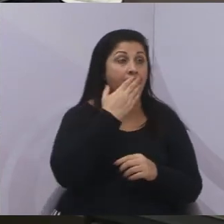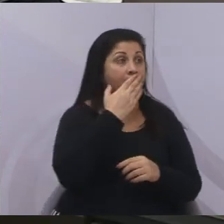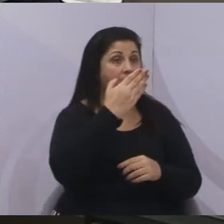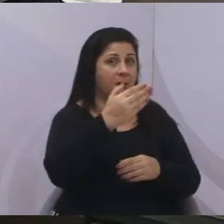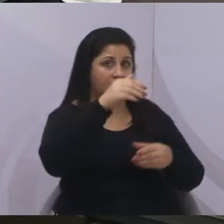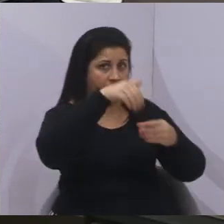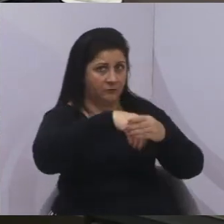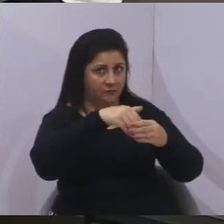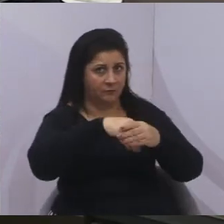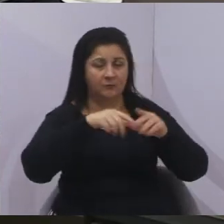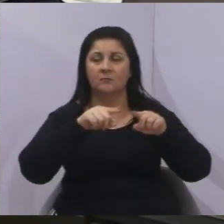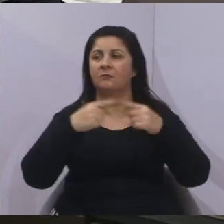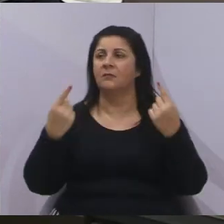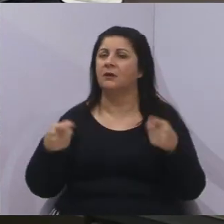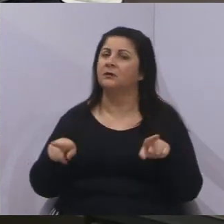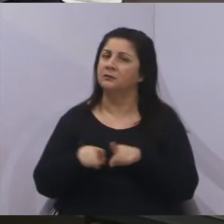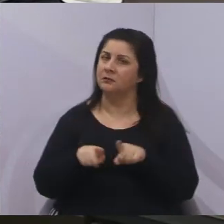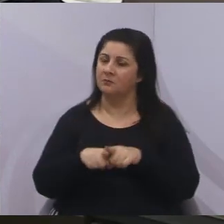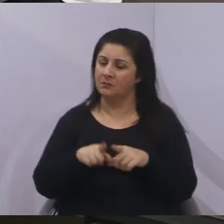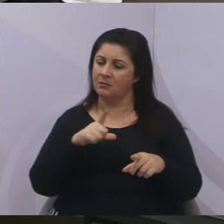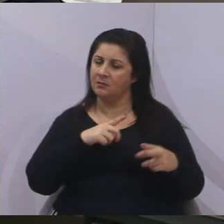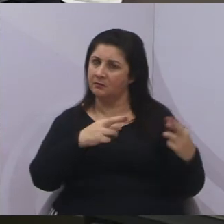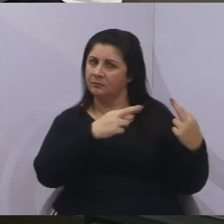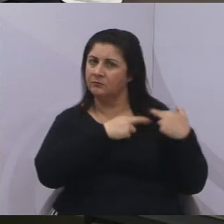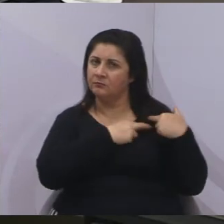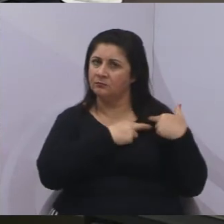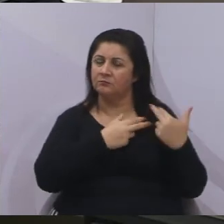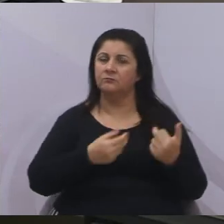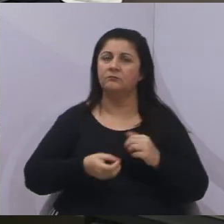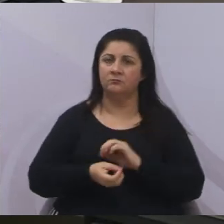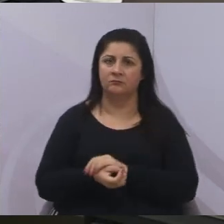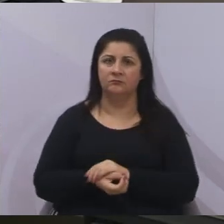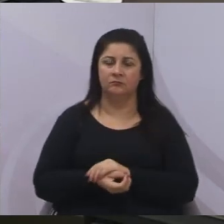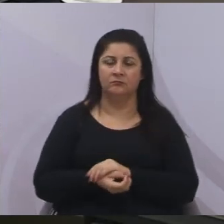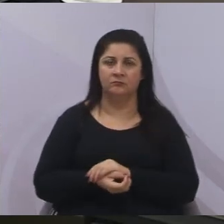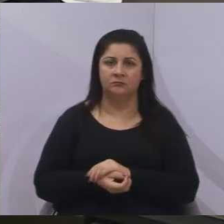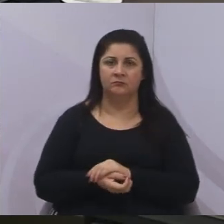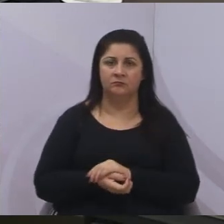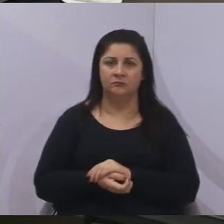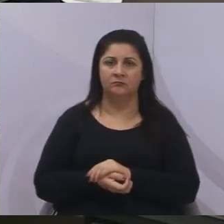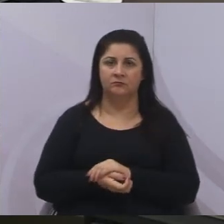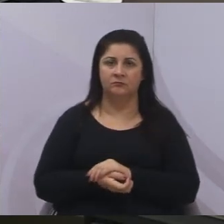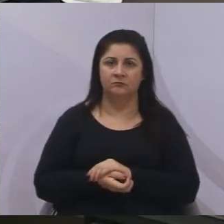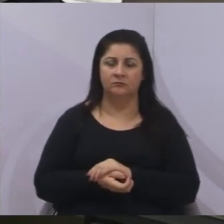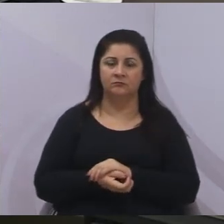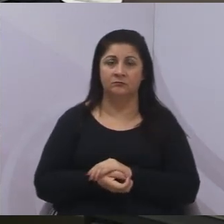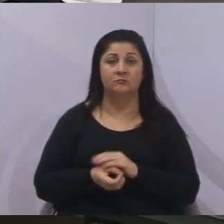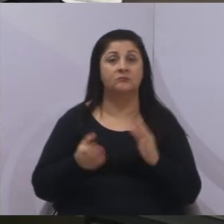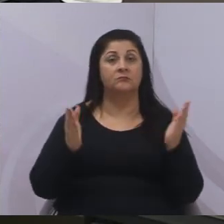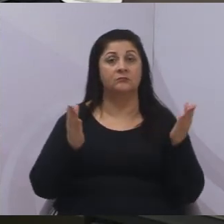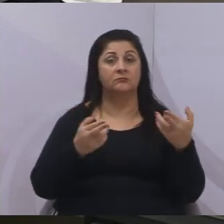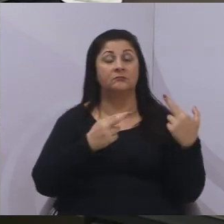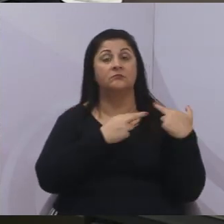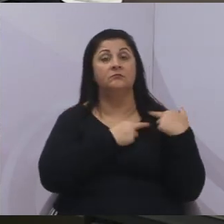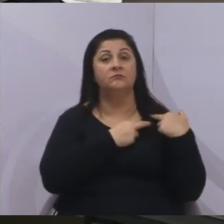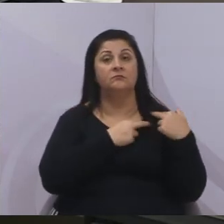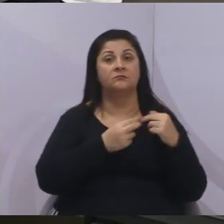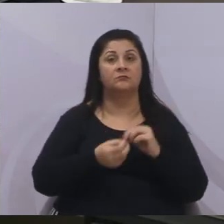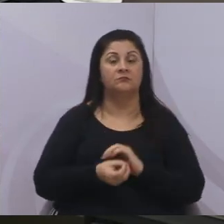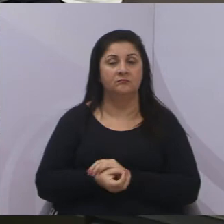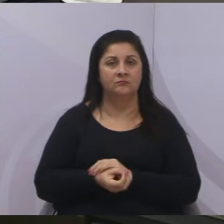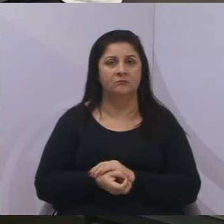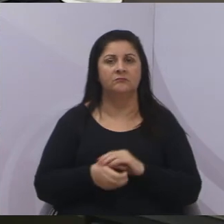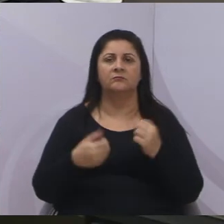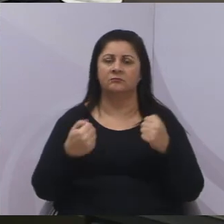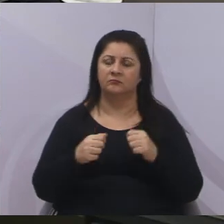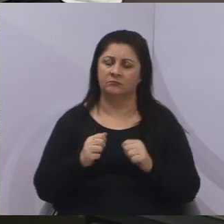mas também assumirmos responsabilidades. E essas responsabilidades, nesse momento, mais do que nunca, devem ser